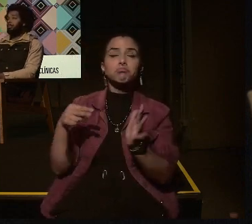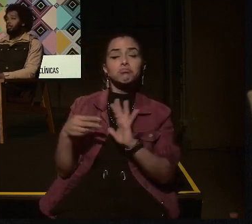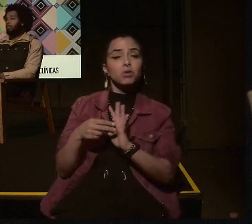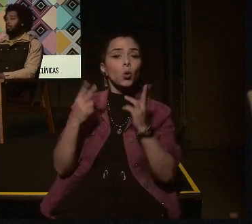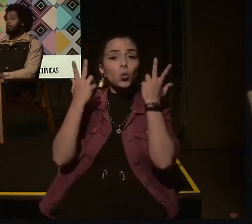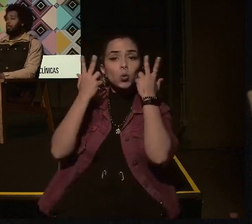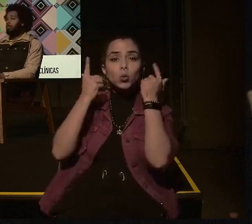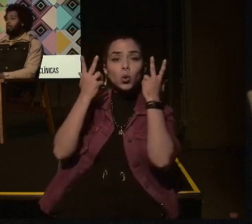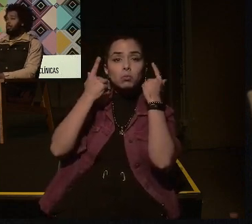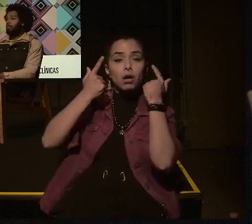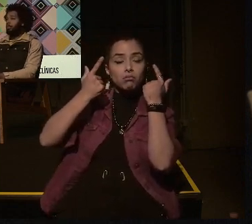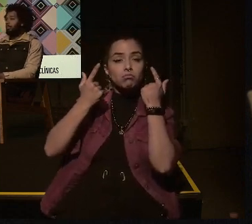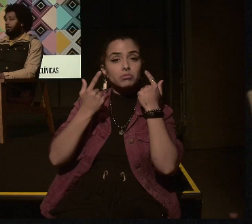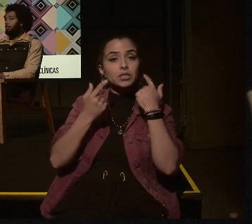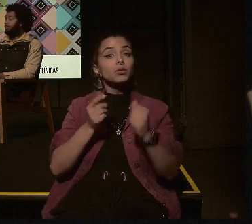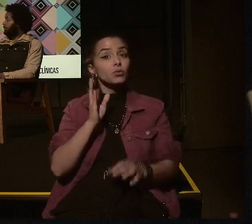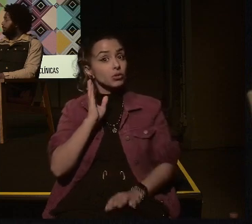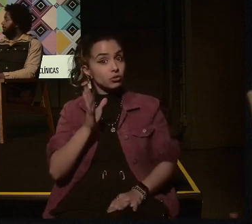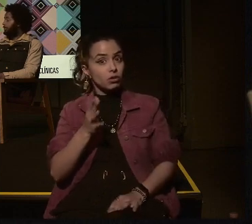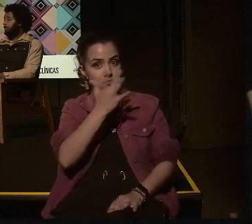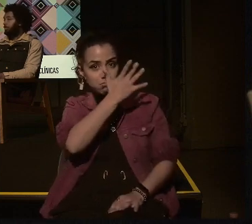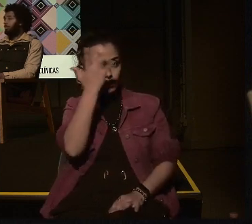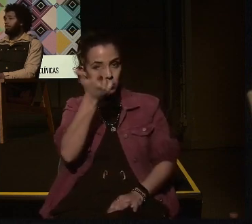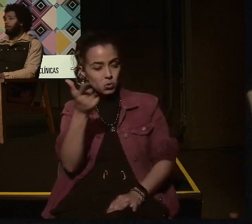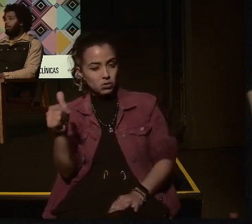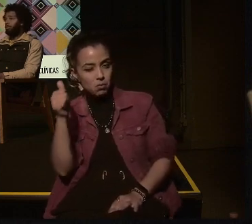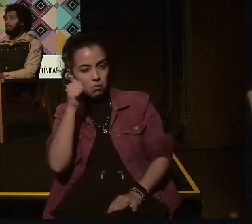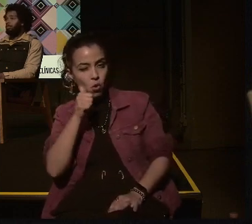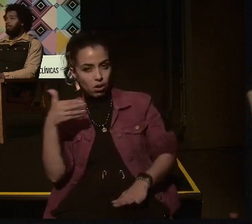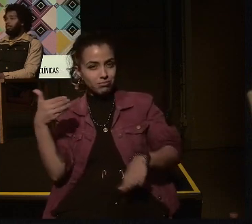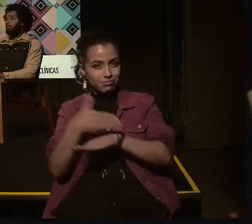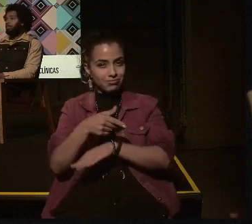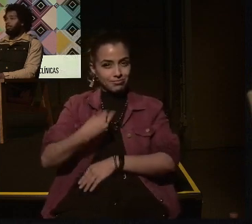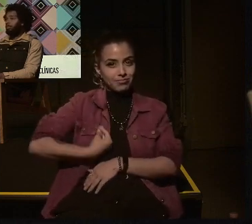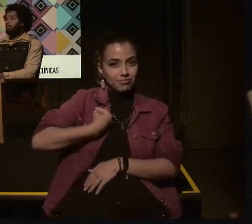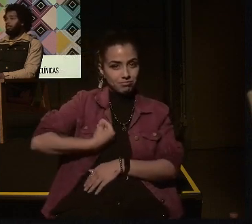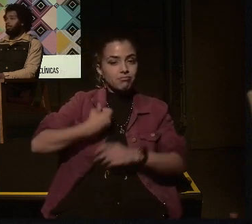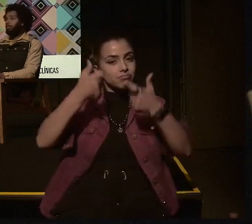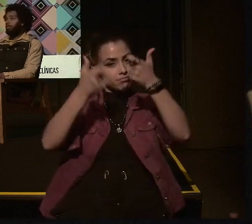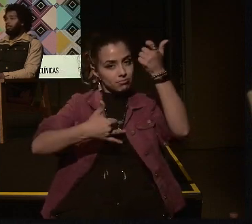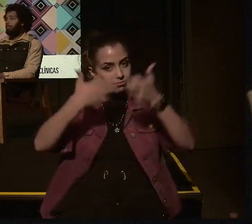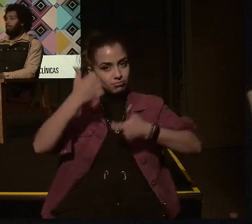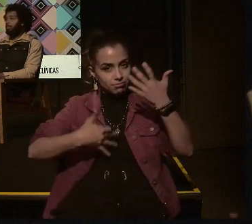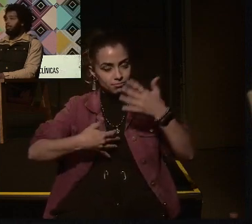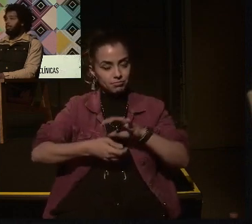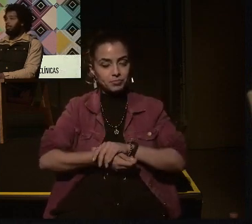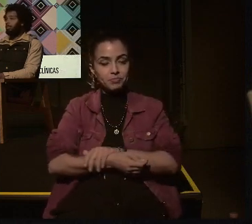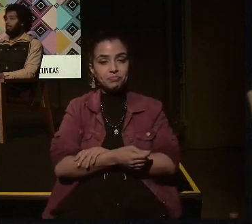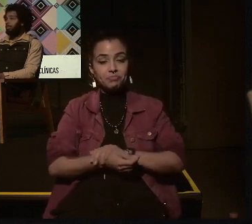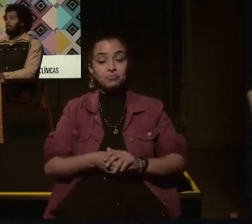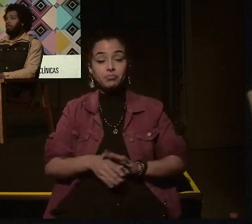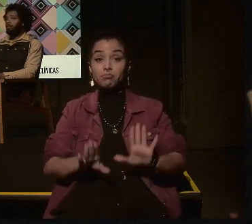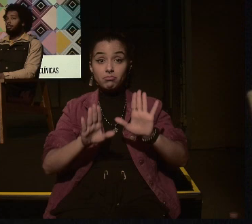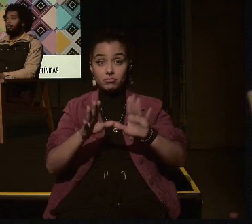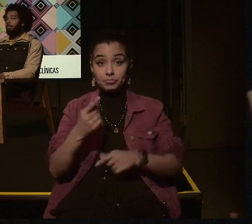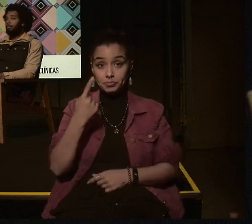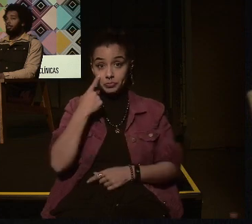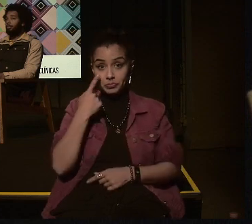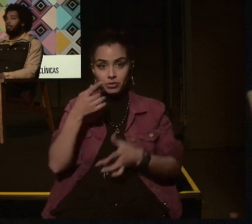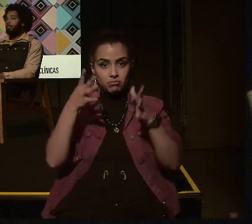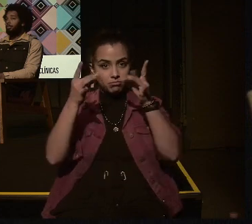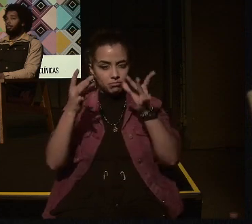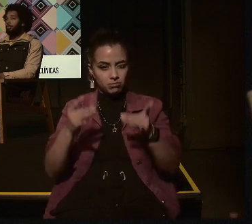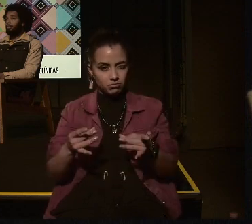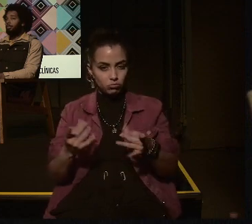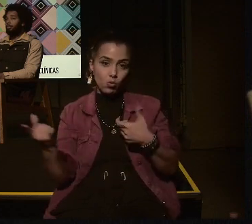Werner Schuckmann, que explicou isso com bastante robustez. Mas veja, o meu interesse em resgatar isso é por